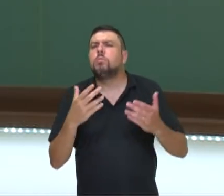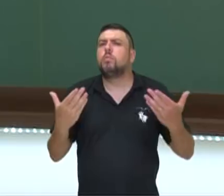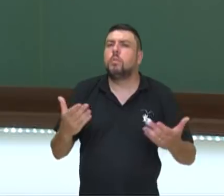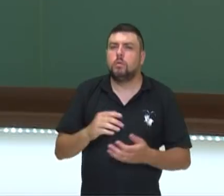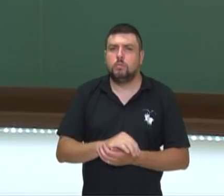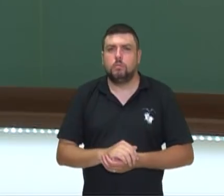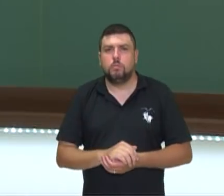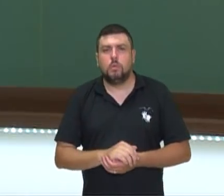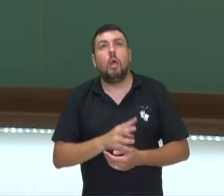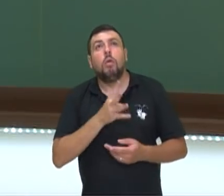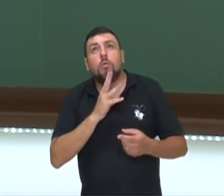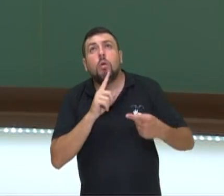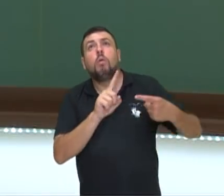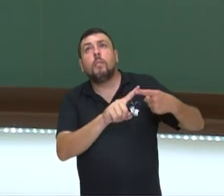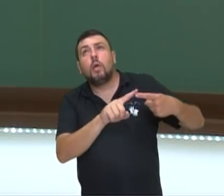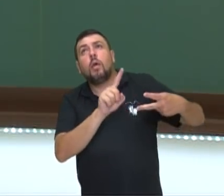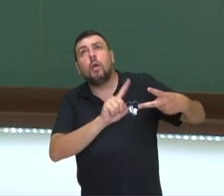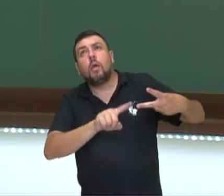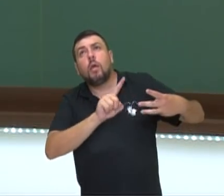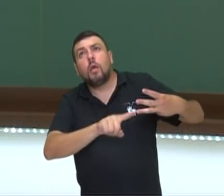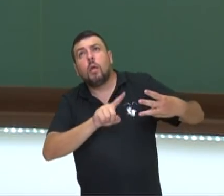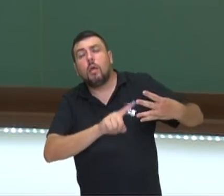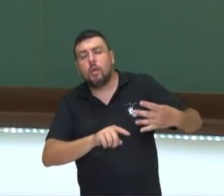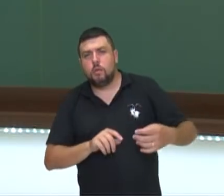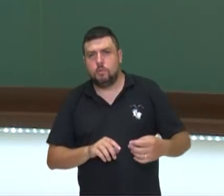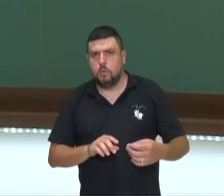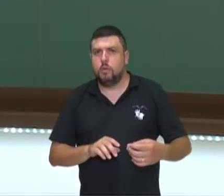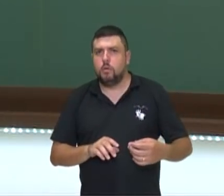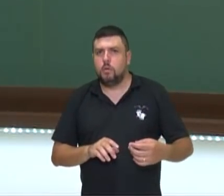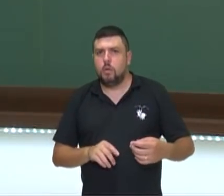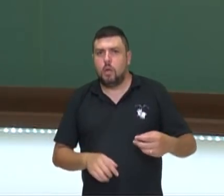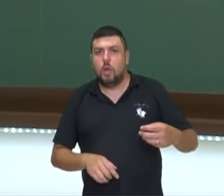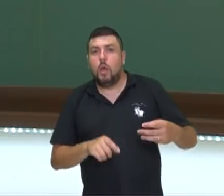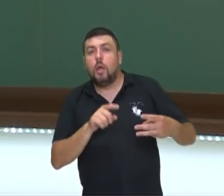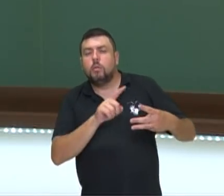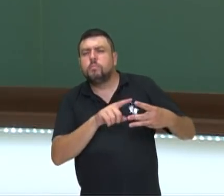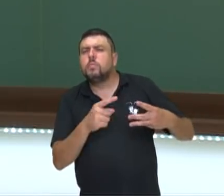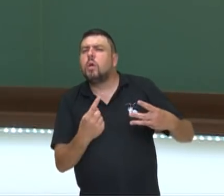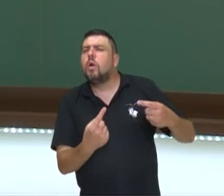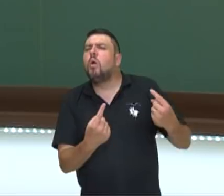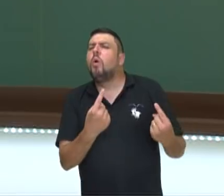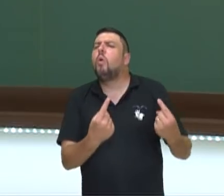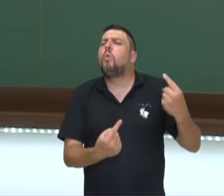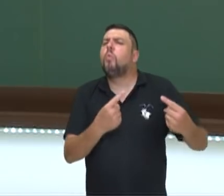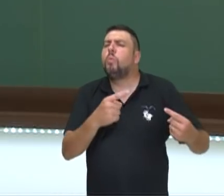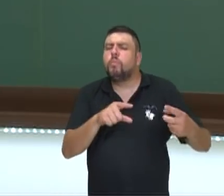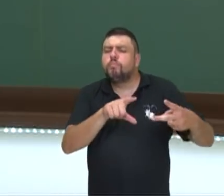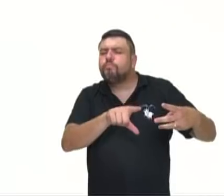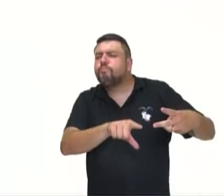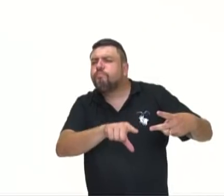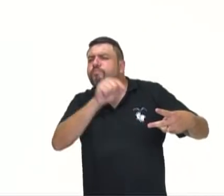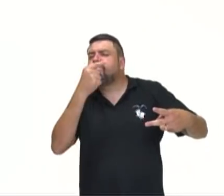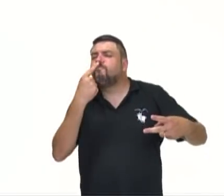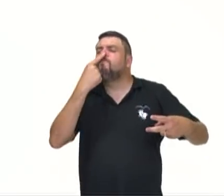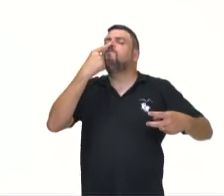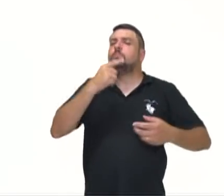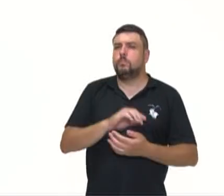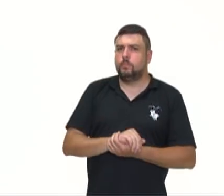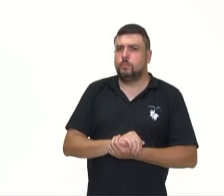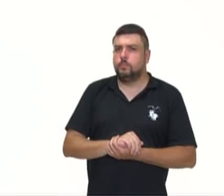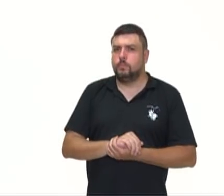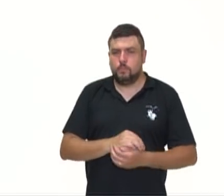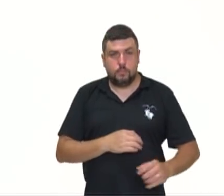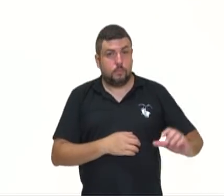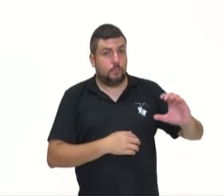conheço essa, essa, essa, essa, essa. Dentro dessas que você conhece, qual que é a sua preferida, tá? Se, e as